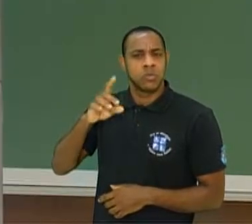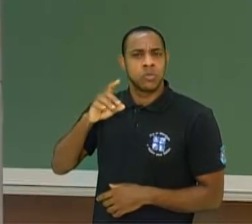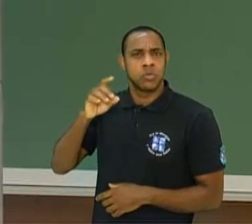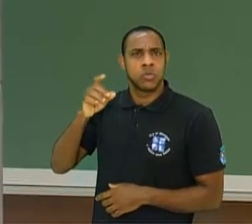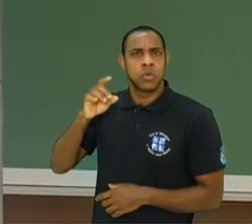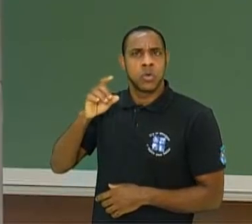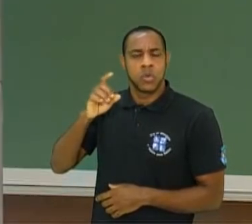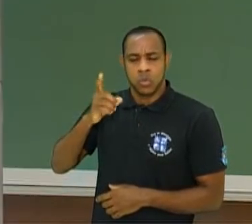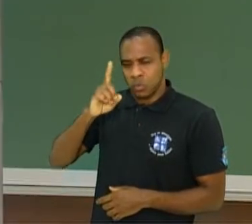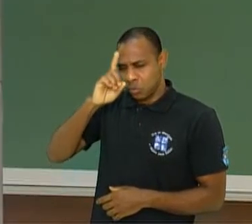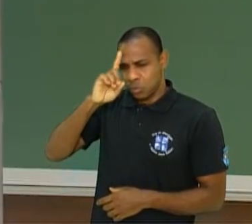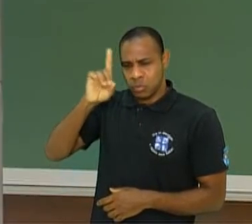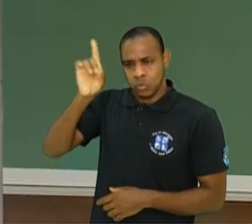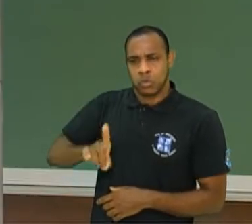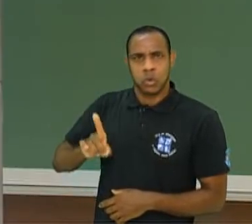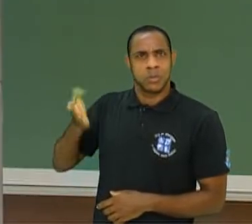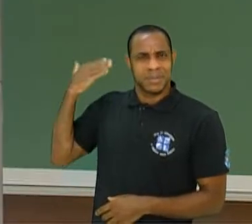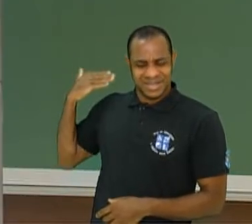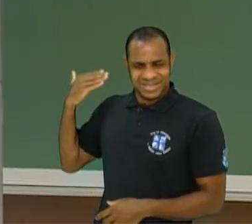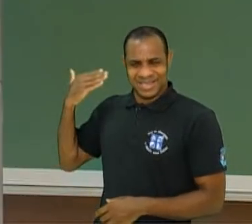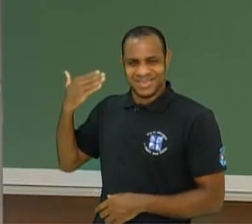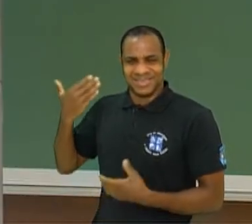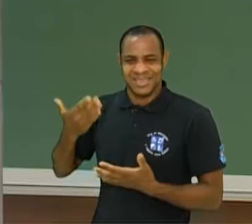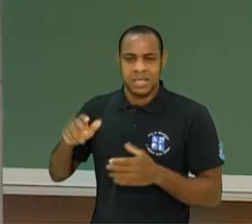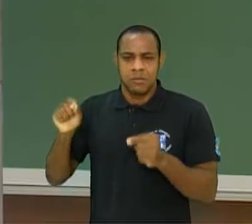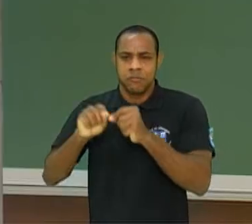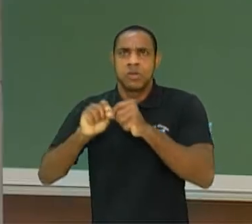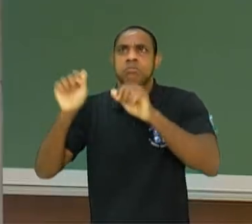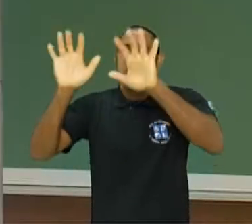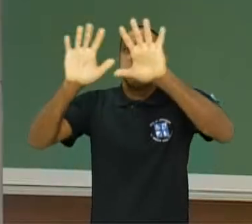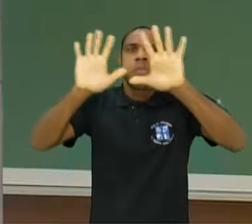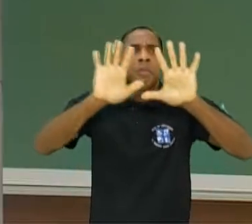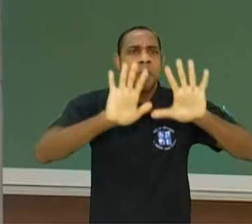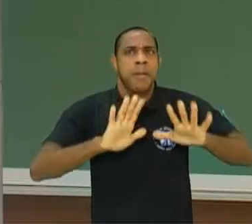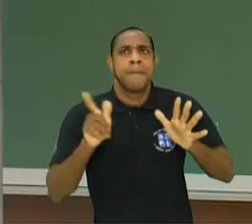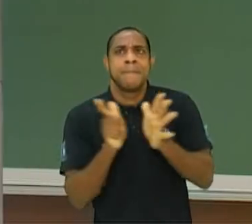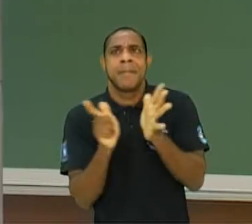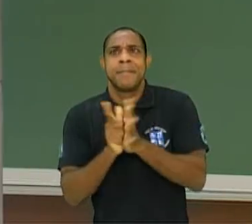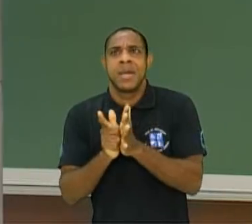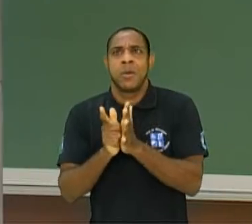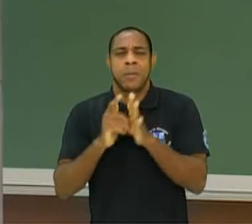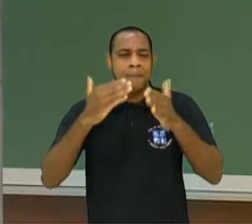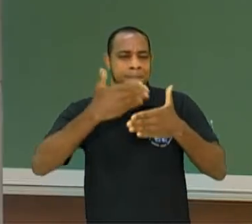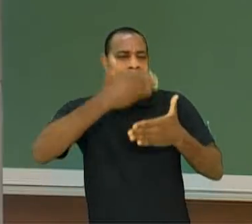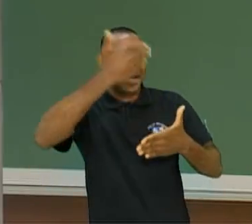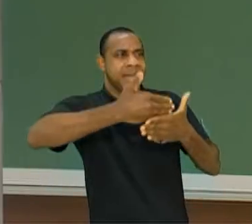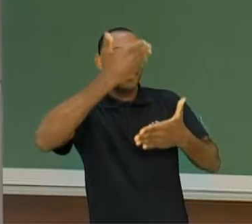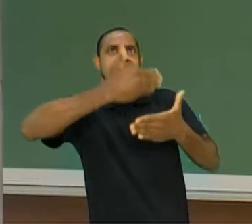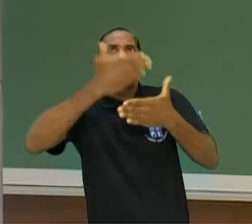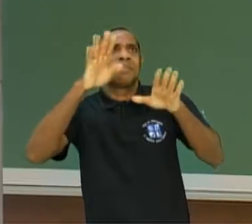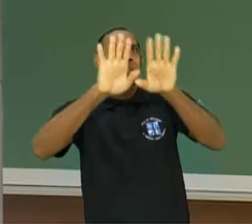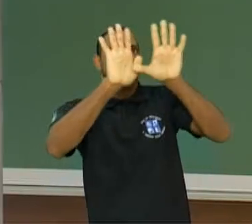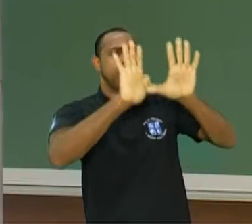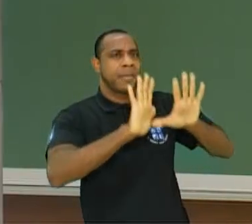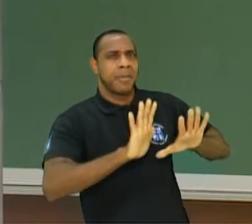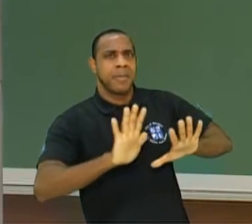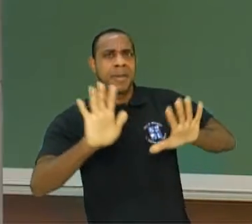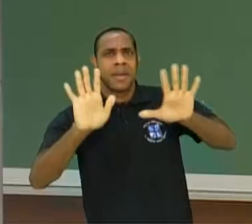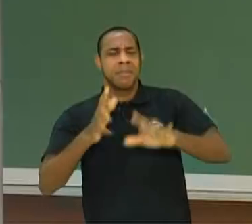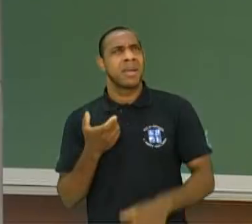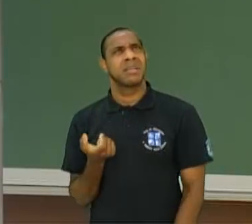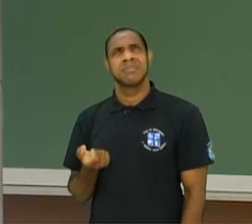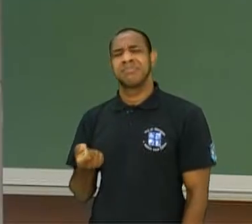o teto com papel de parede. Removing it is brutal. Ela diz assim, ó, remover isso é brutal, mas é